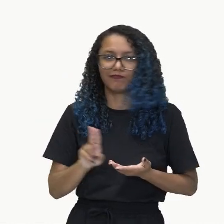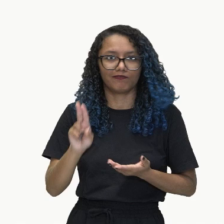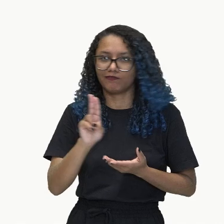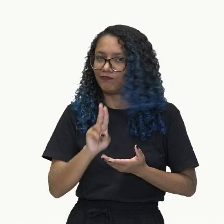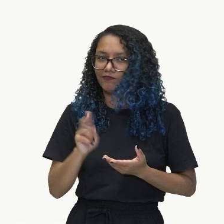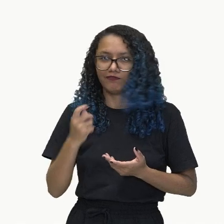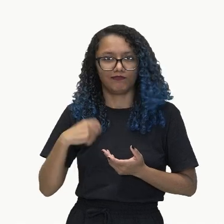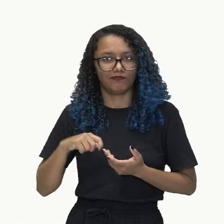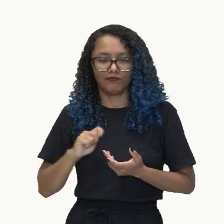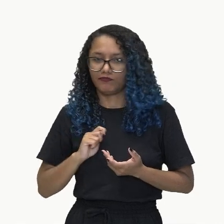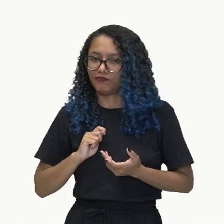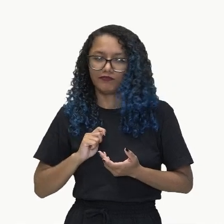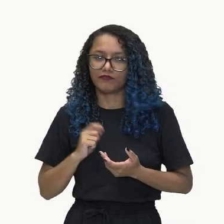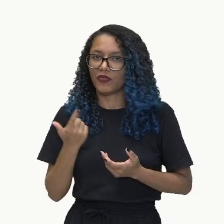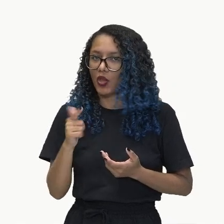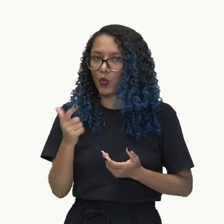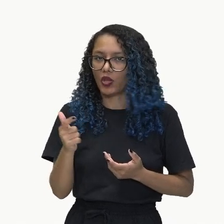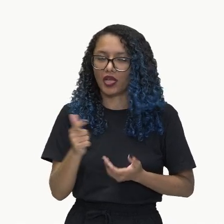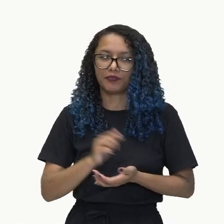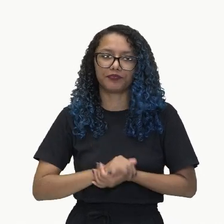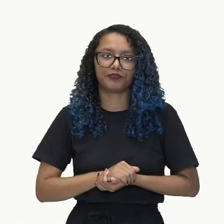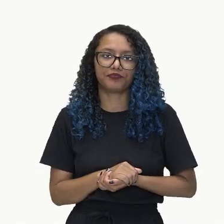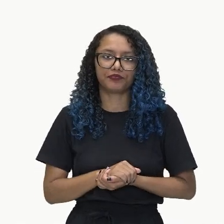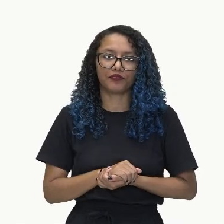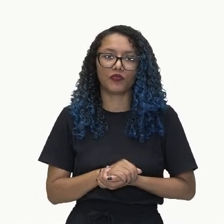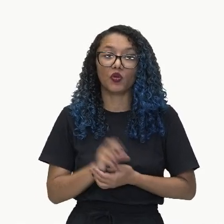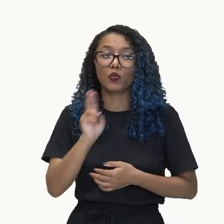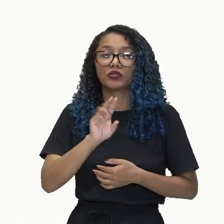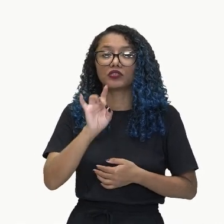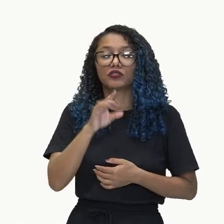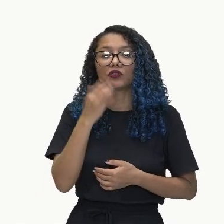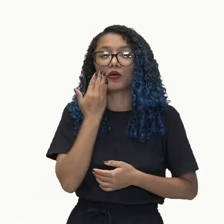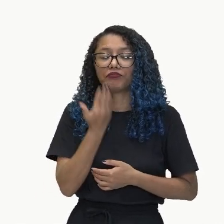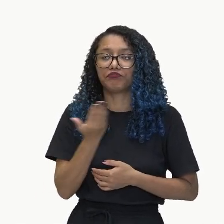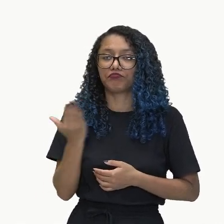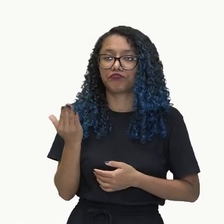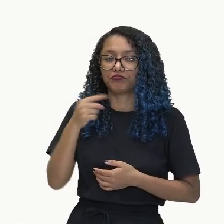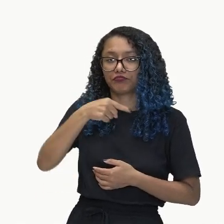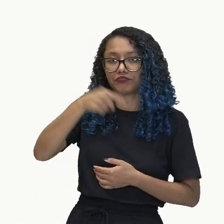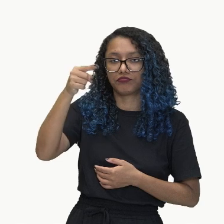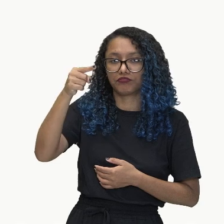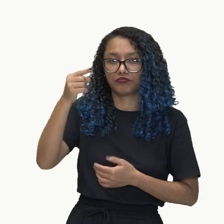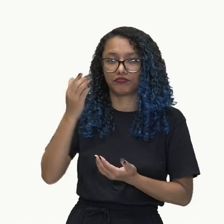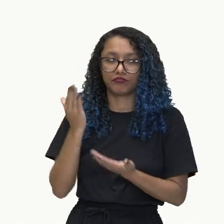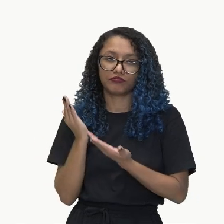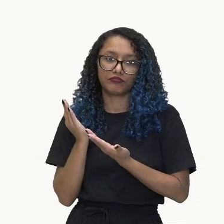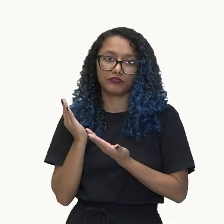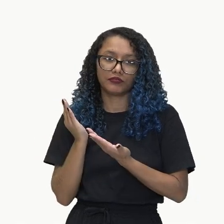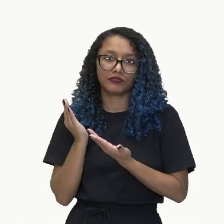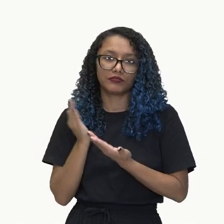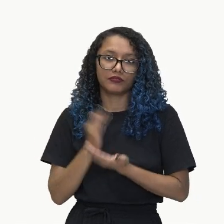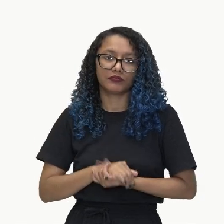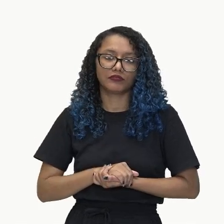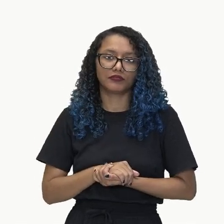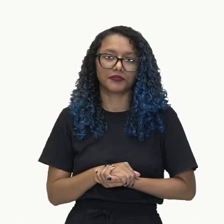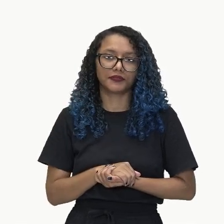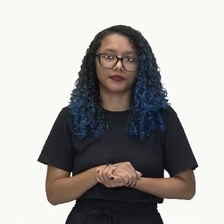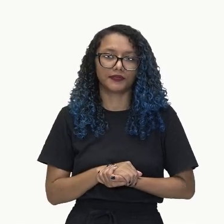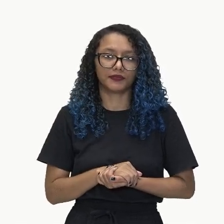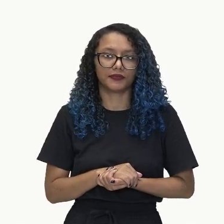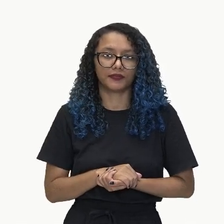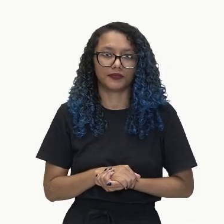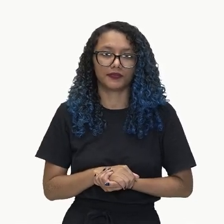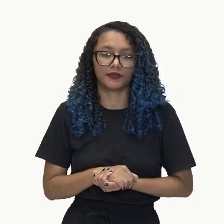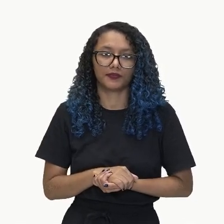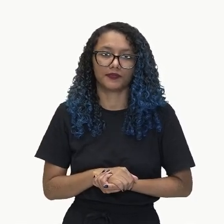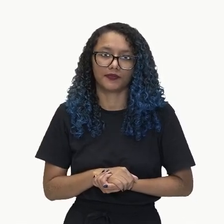ele não existe na língua espanhola vamos fazer uso somente desse aqui pessoal Olha somente do